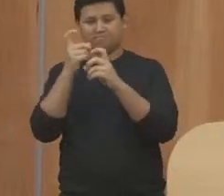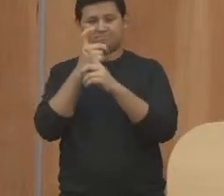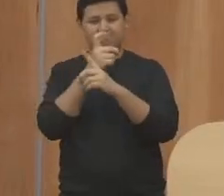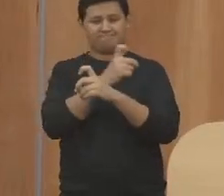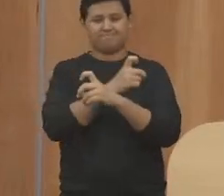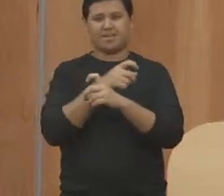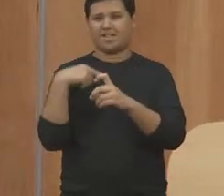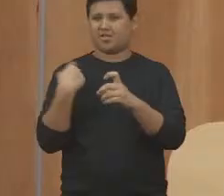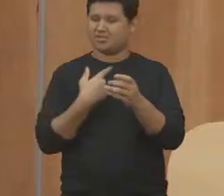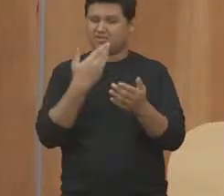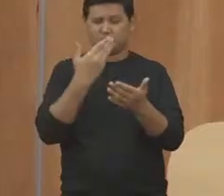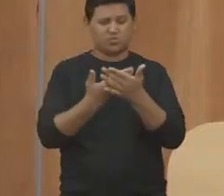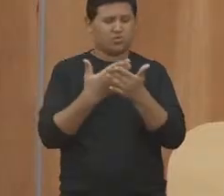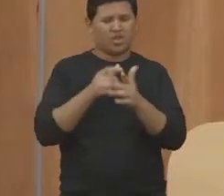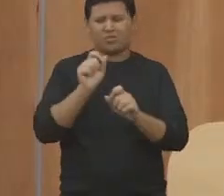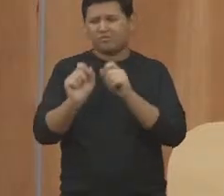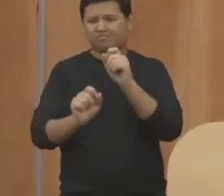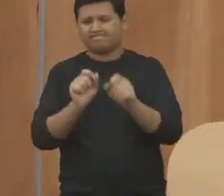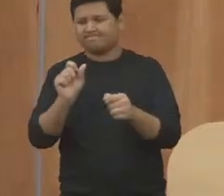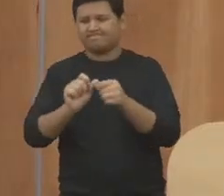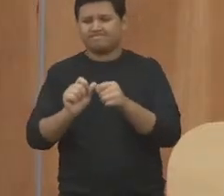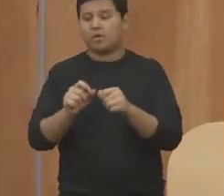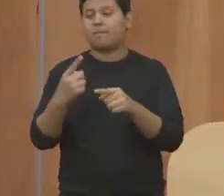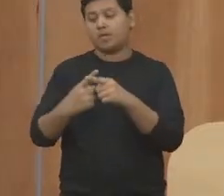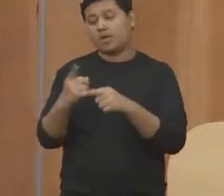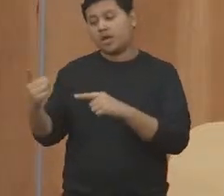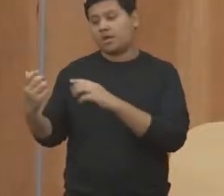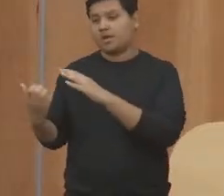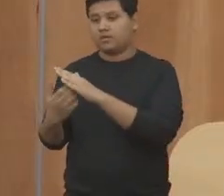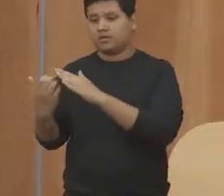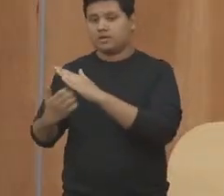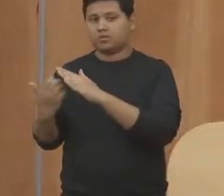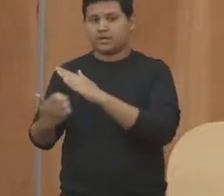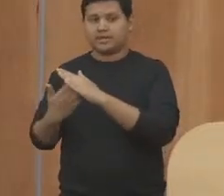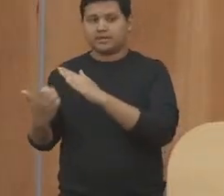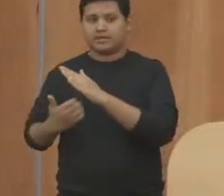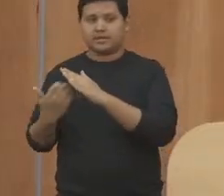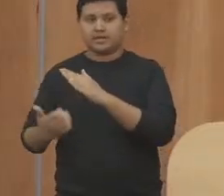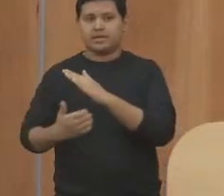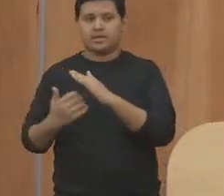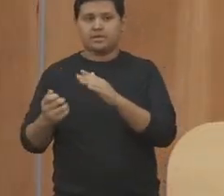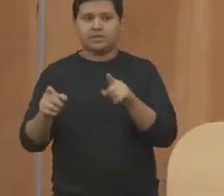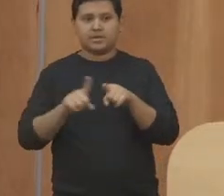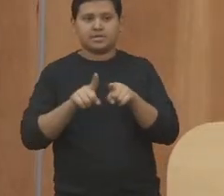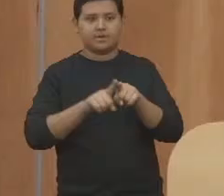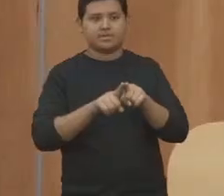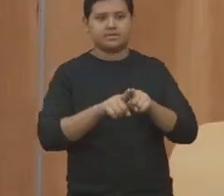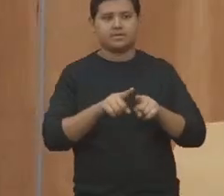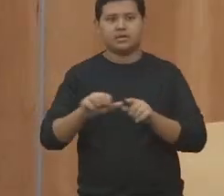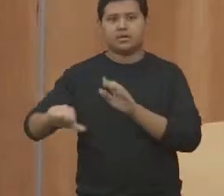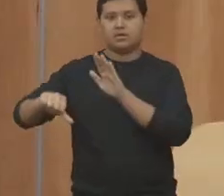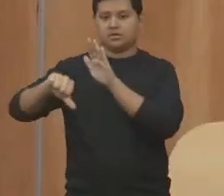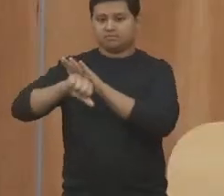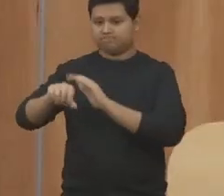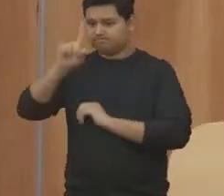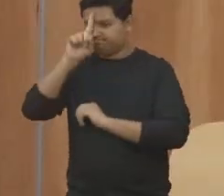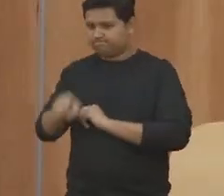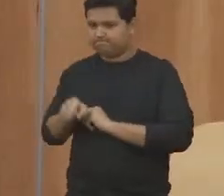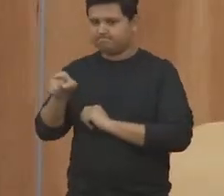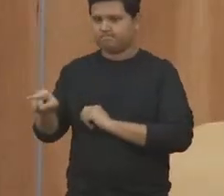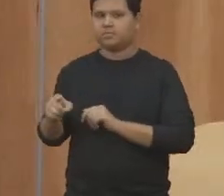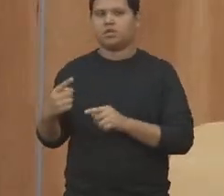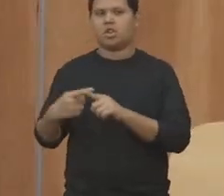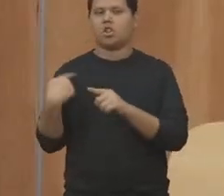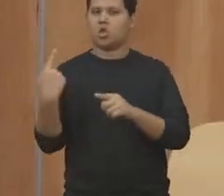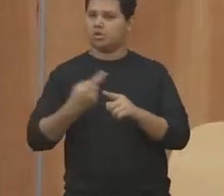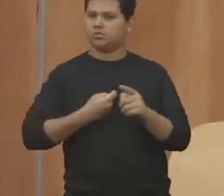gente está estudando nesse momento. A empresa ela foi autuada contratualmente de algumas irregularidades. Paralelamente, a